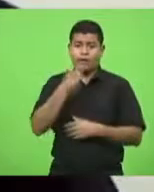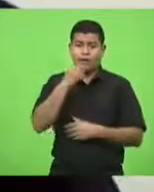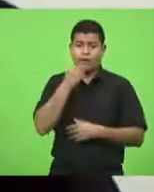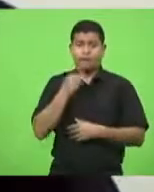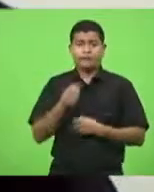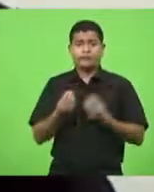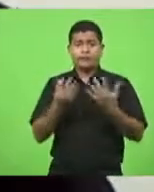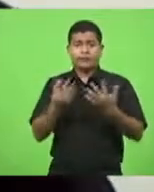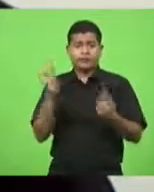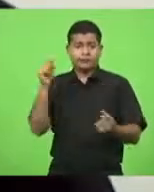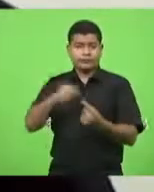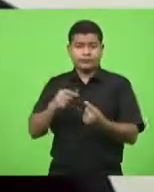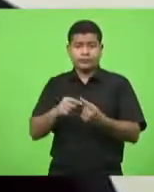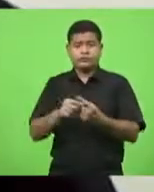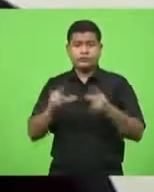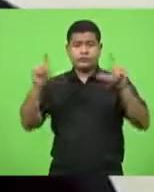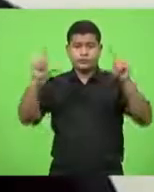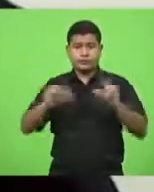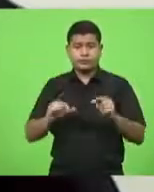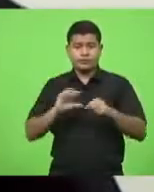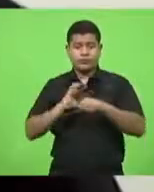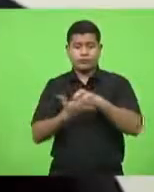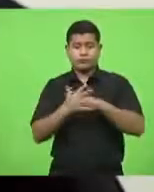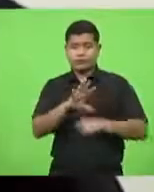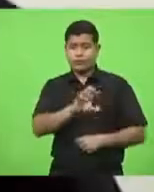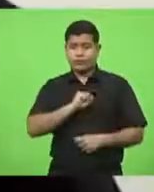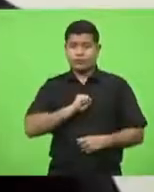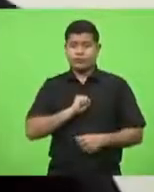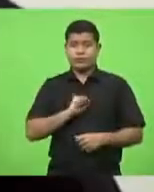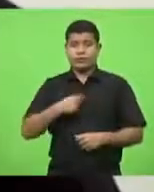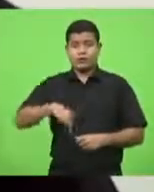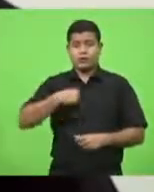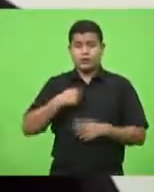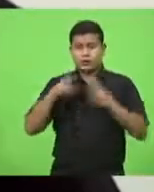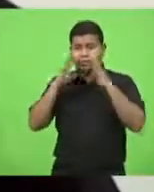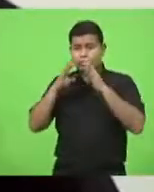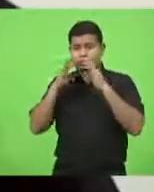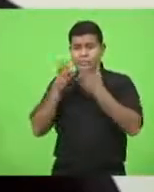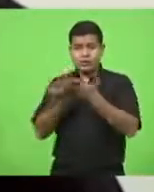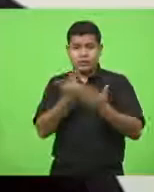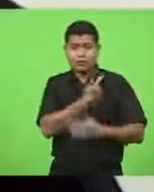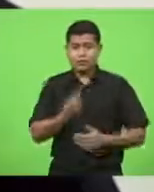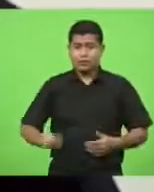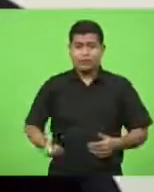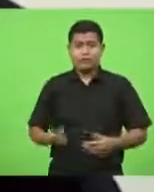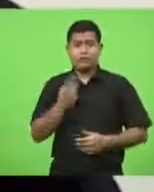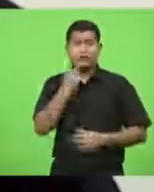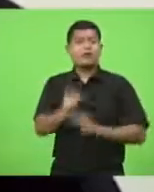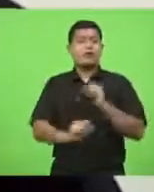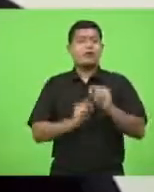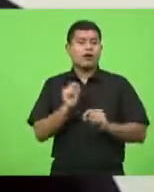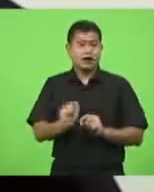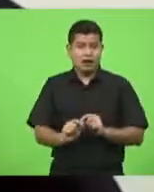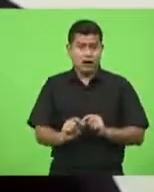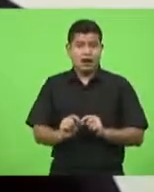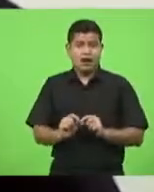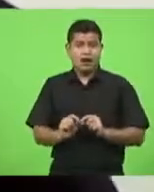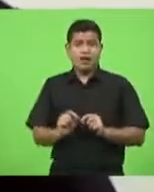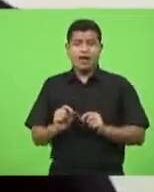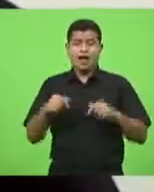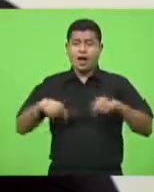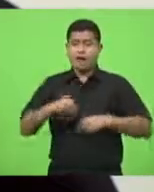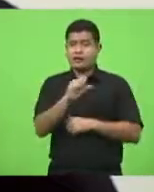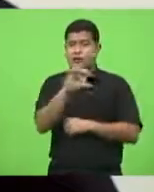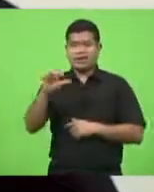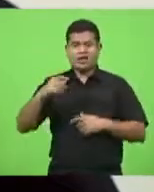na contramão de toda essa necessidade, ouvimos nosso governo do Estado dizer, abre aspas, que Santa Catarina não precisa